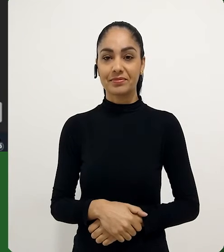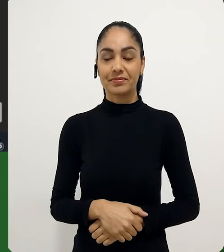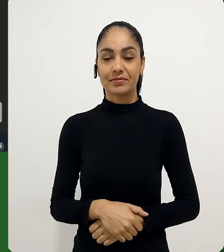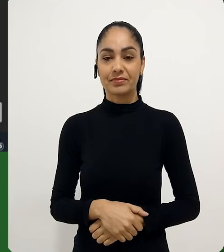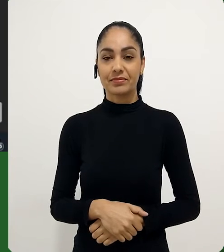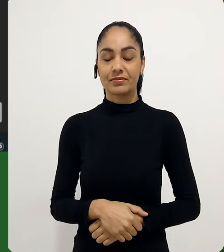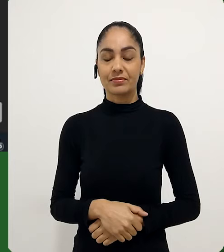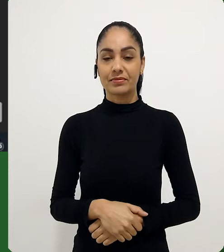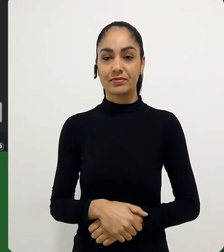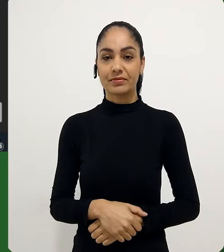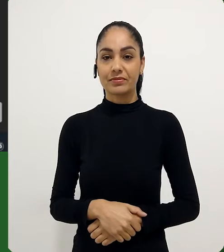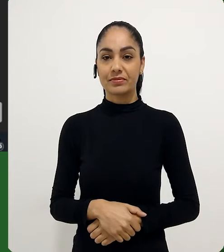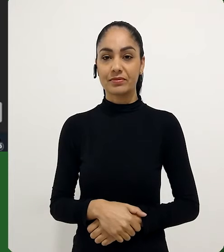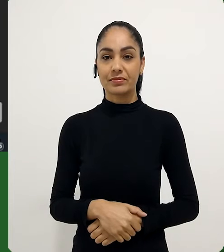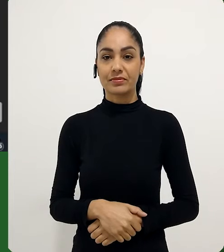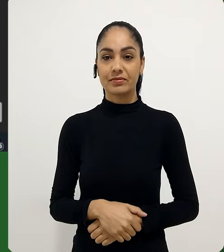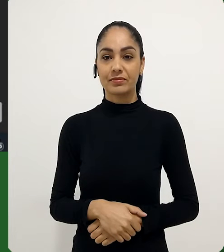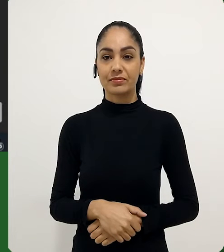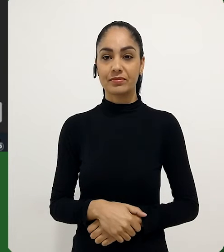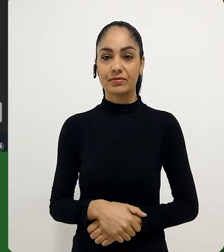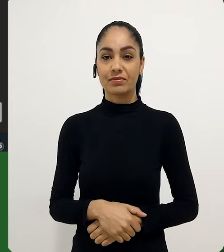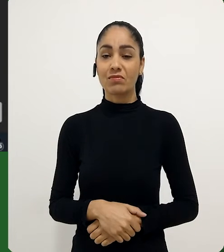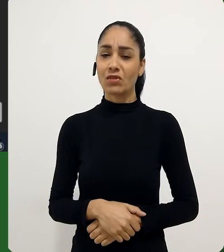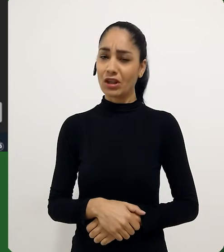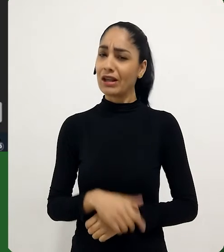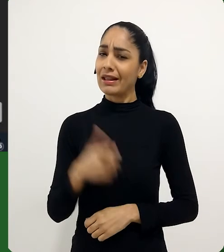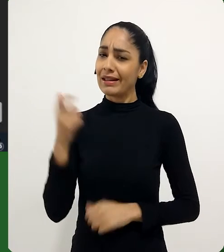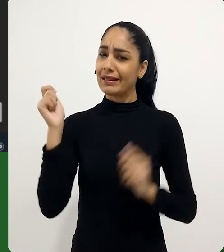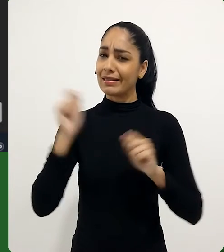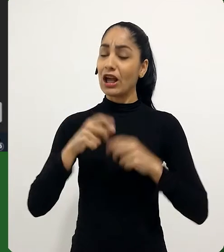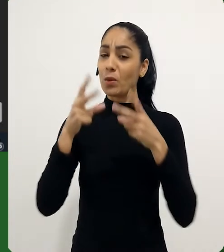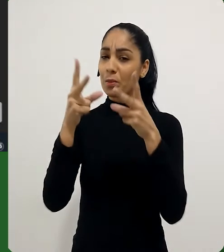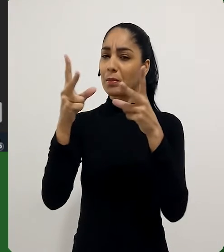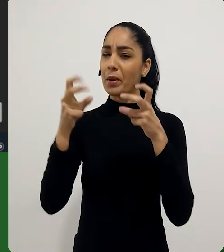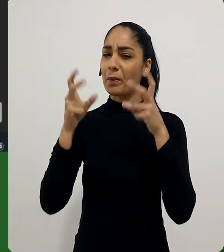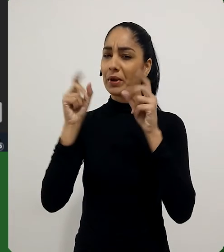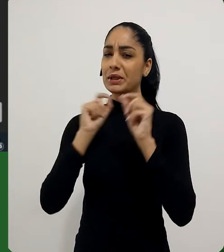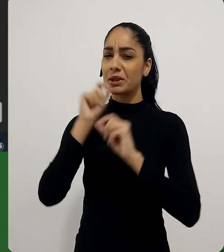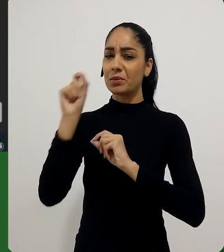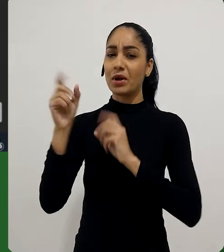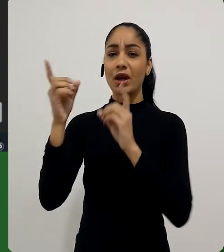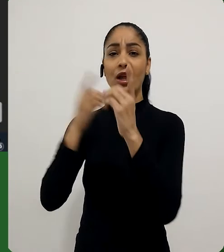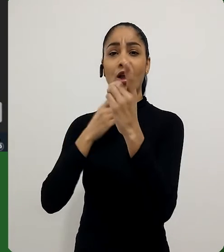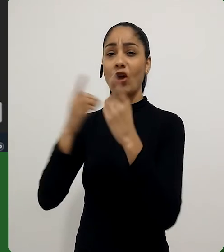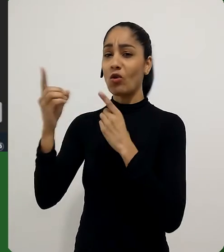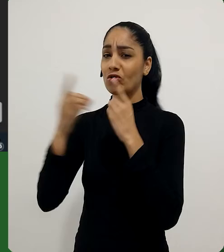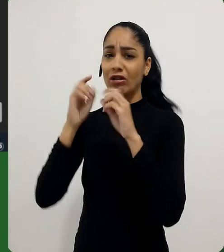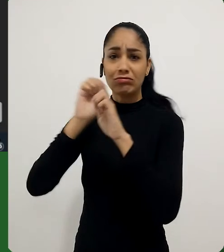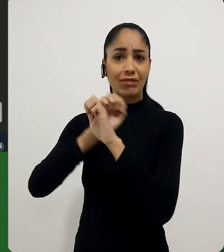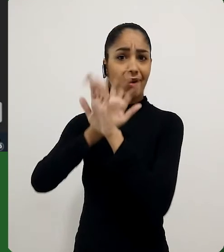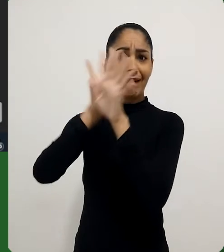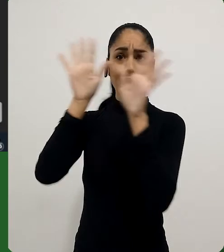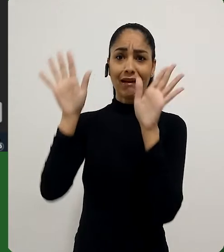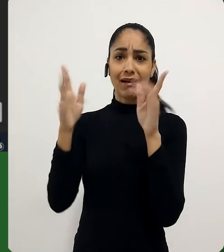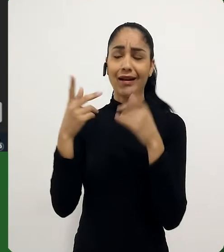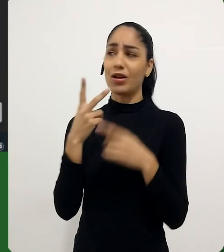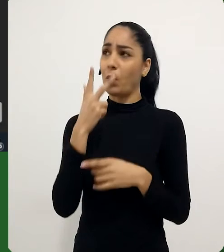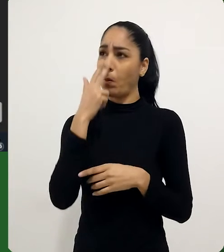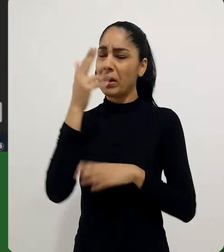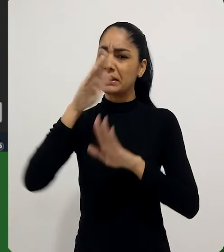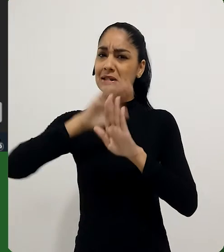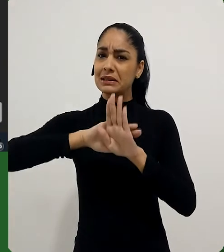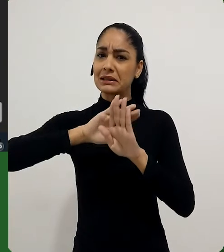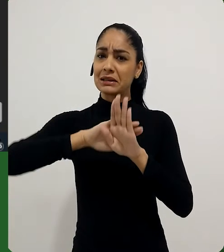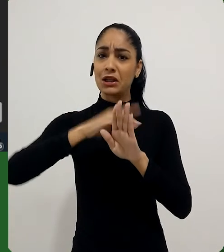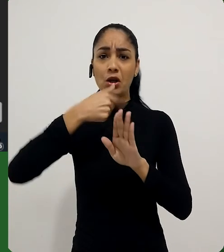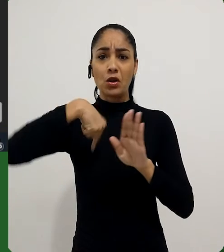e querer fazer coisa com elas. Ponha no lugar do outro dia, né? Então, vocês estão percebendo que o diálogo